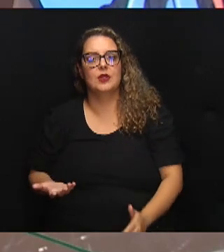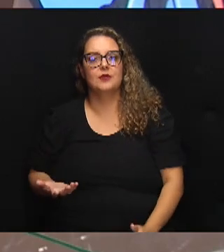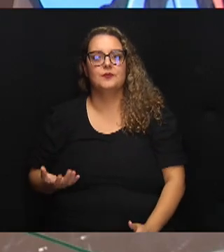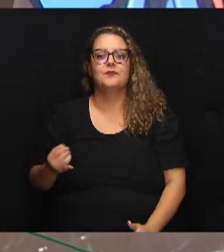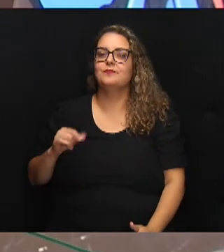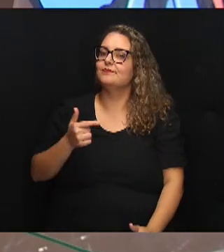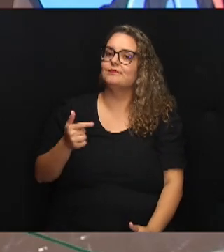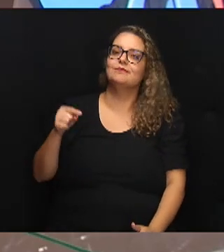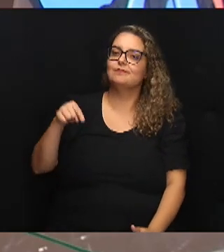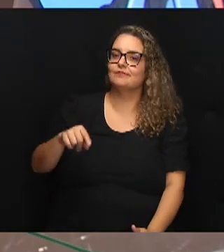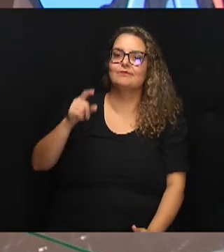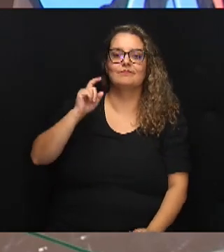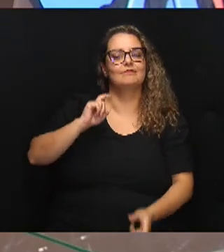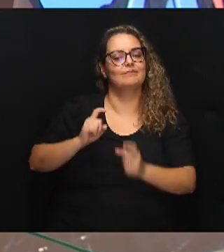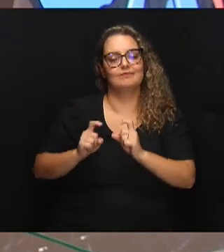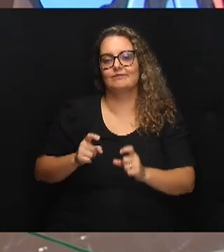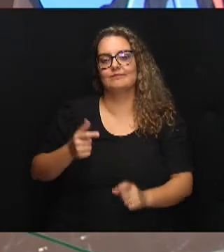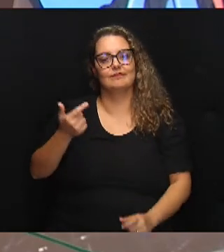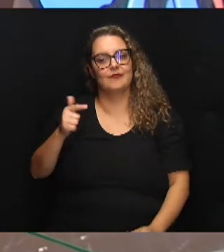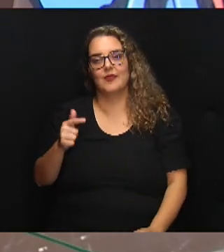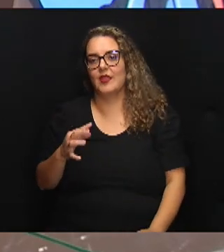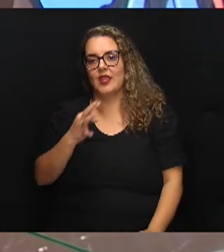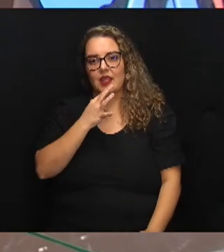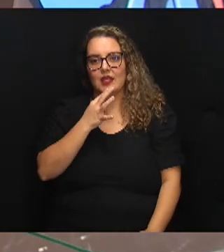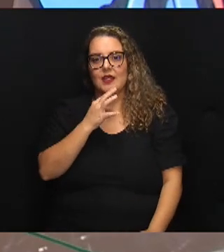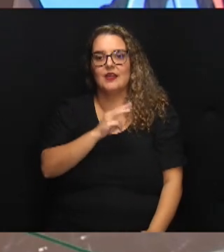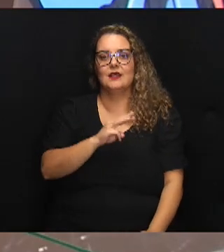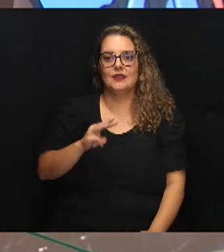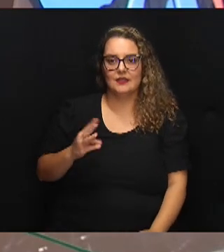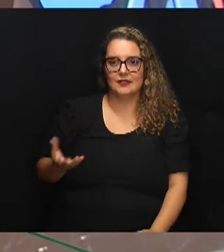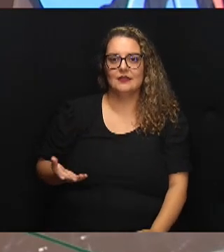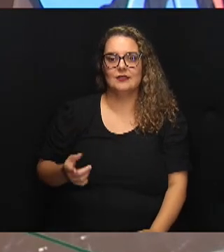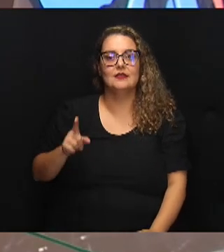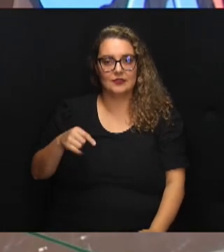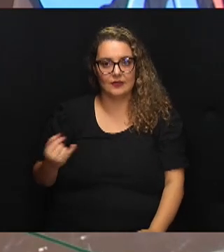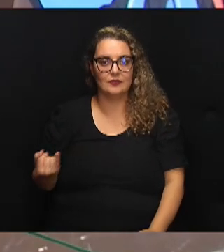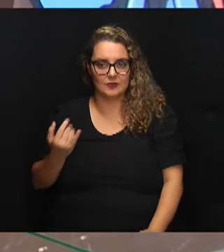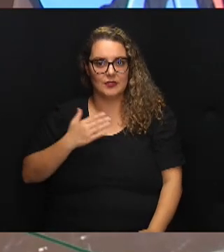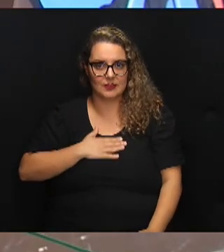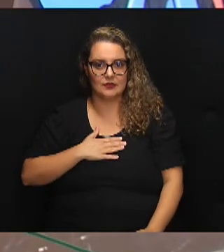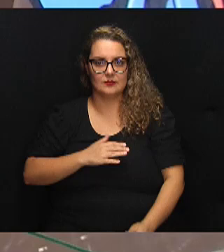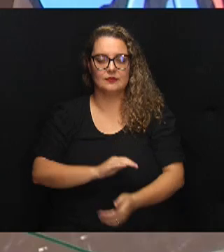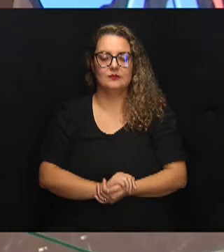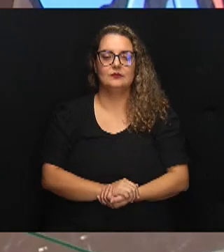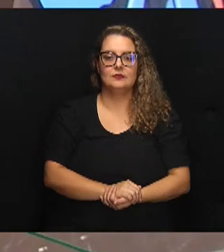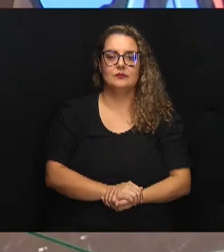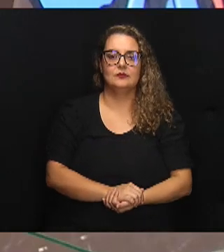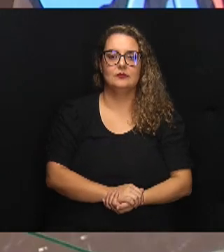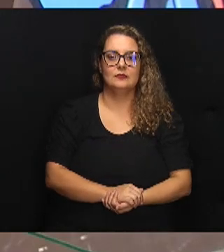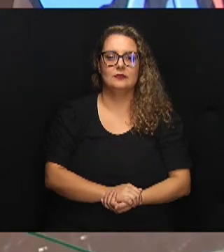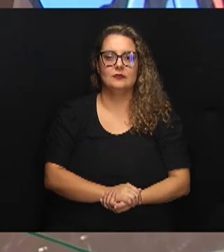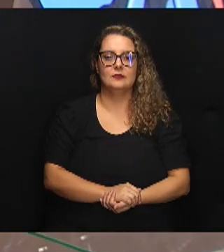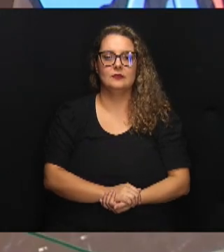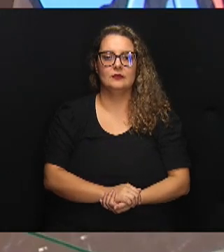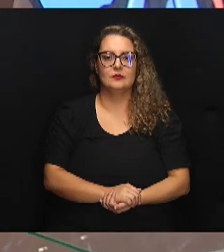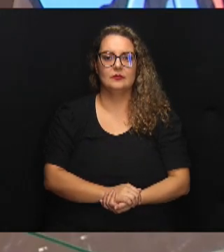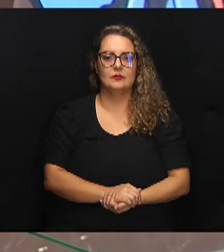tivesse ali na reunião, eu não teria conhecido essa plataforma, então foi muito importante. Legal. Agora, do ponto de